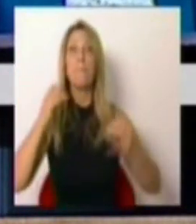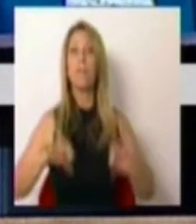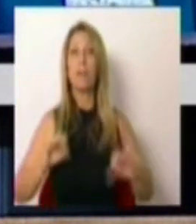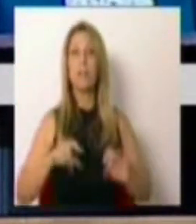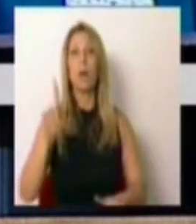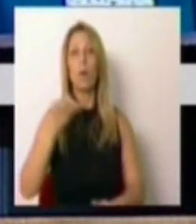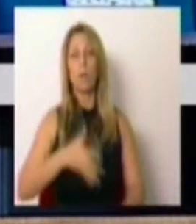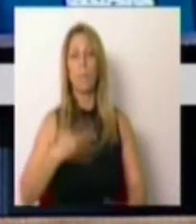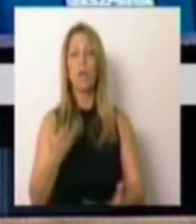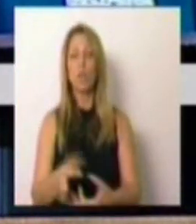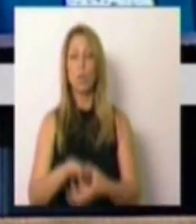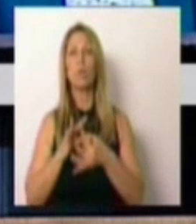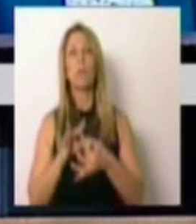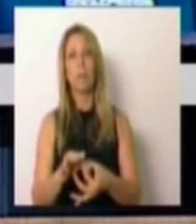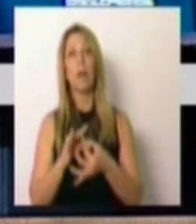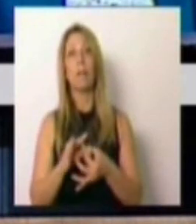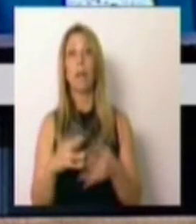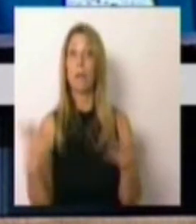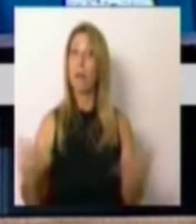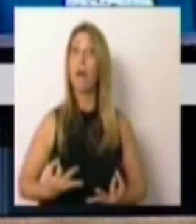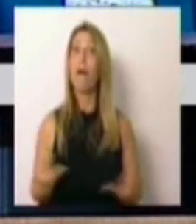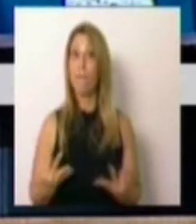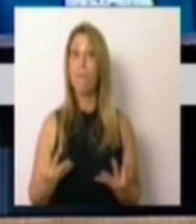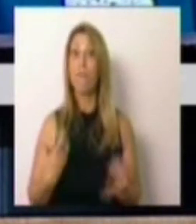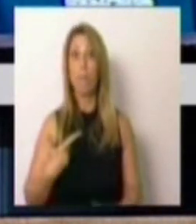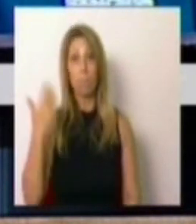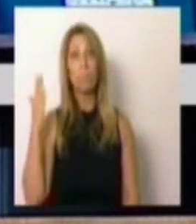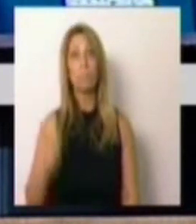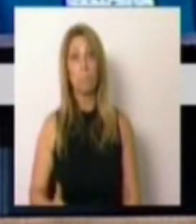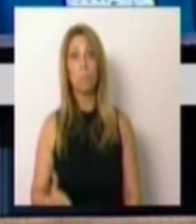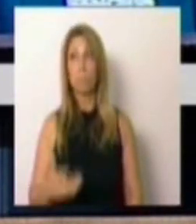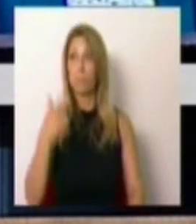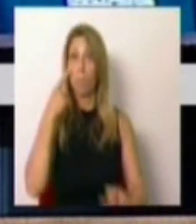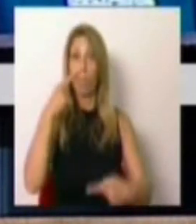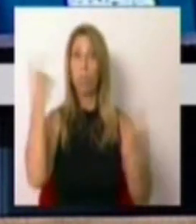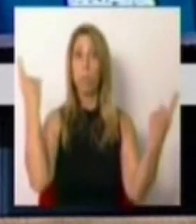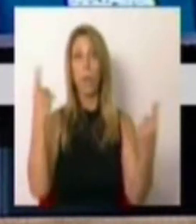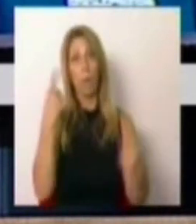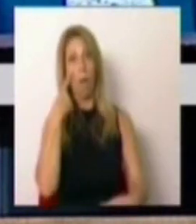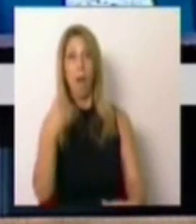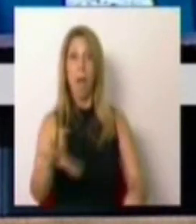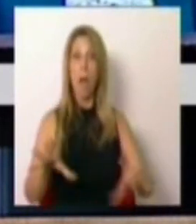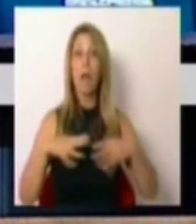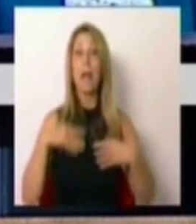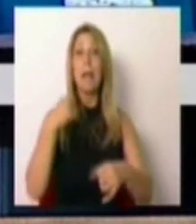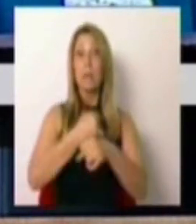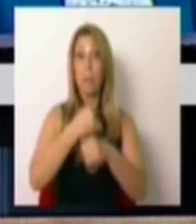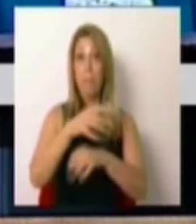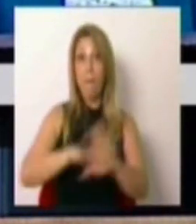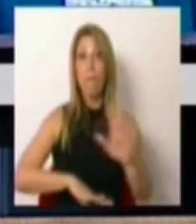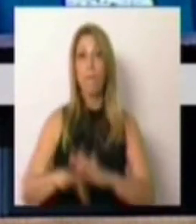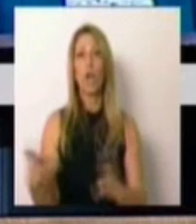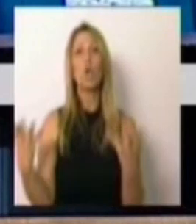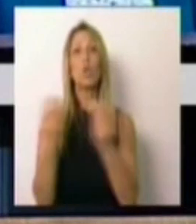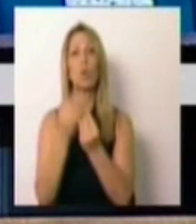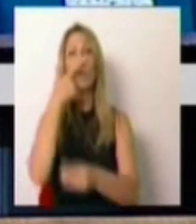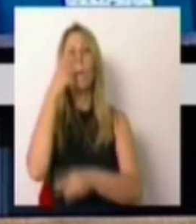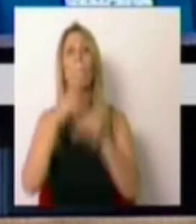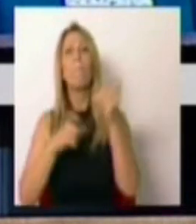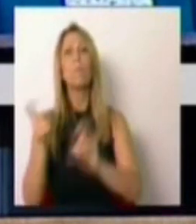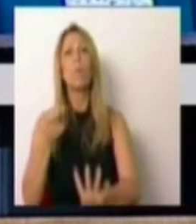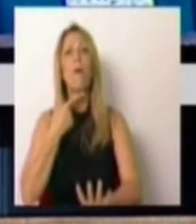solidariedade. É, de facto, merecedor de público reconhecimento o trabalho que desenvolveu junto dos